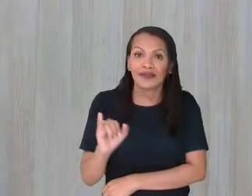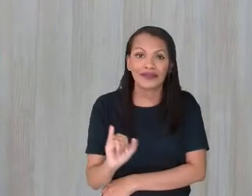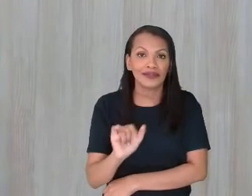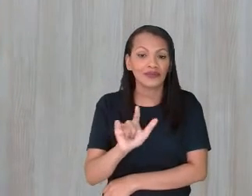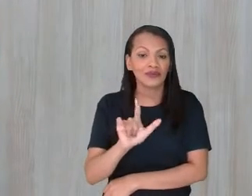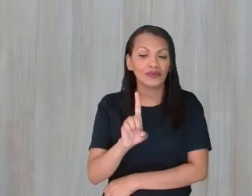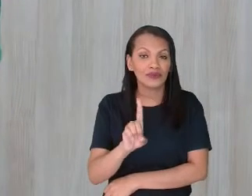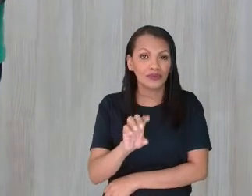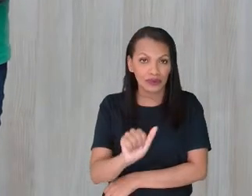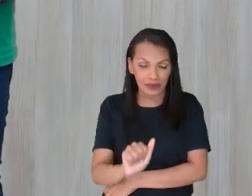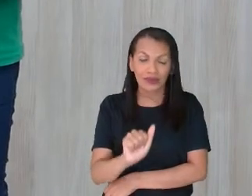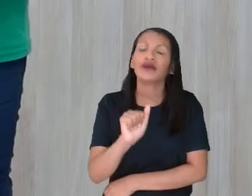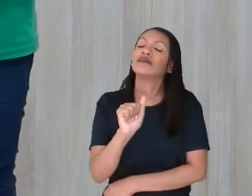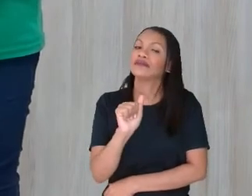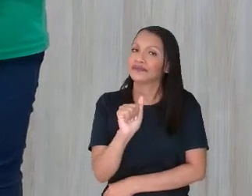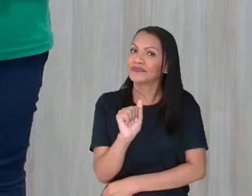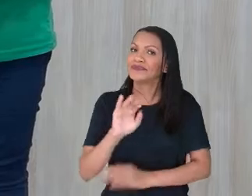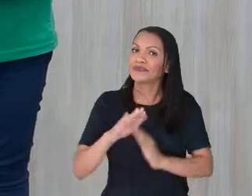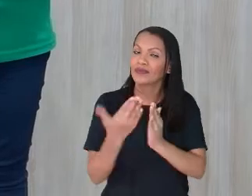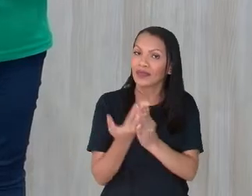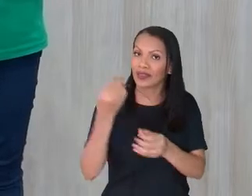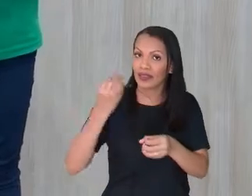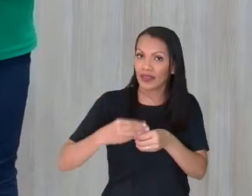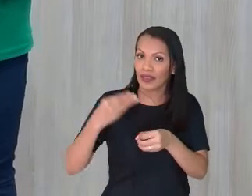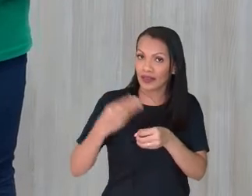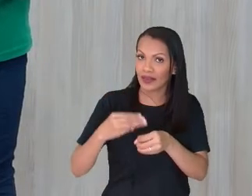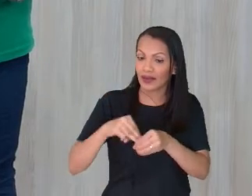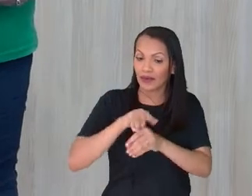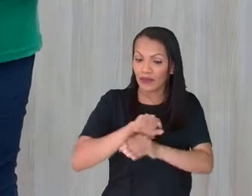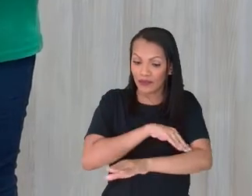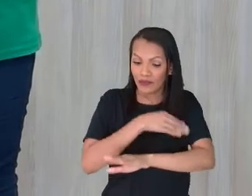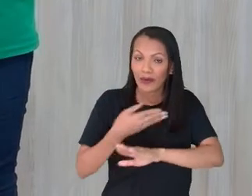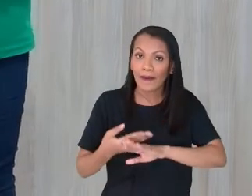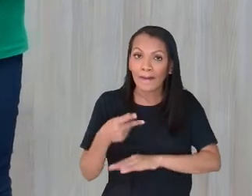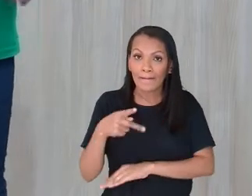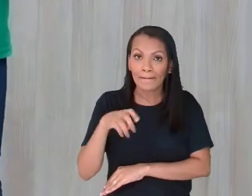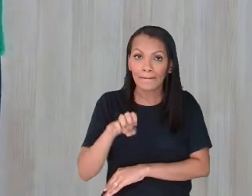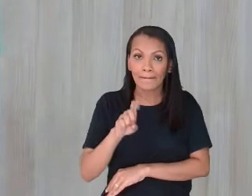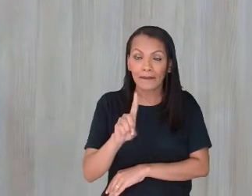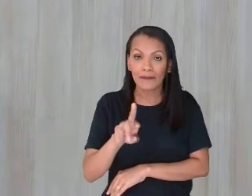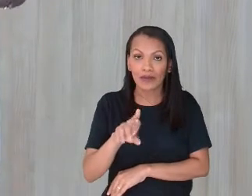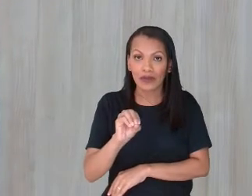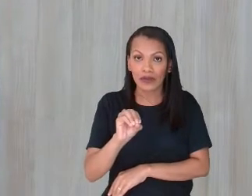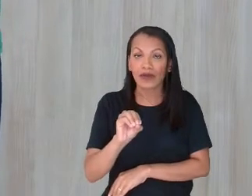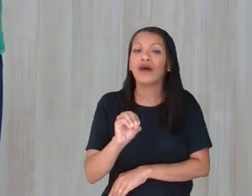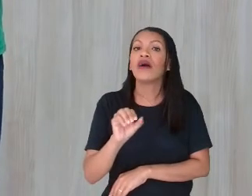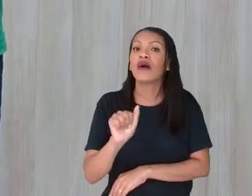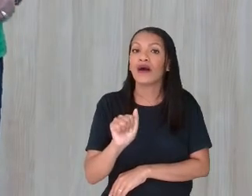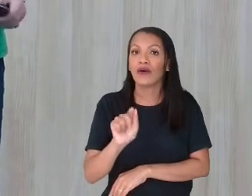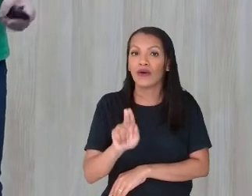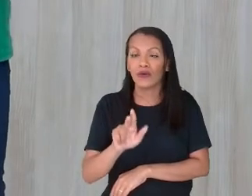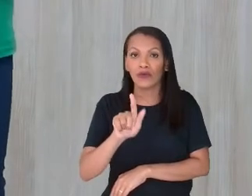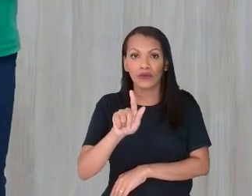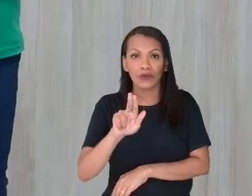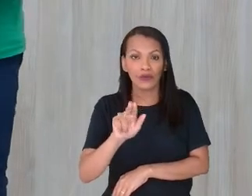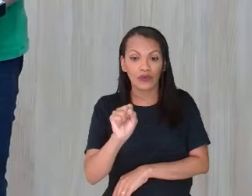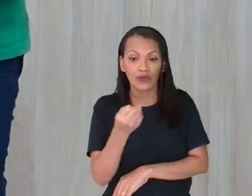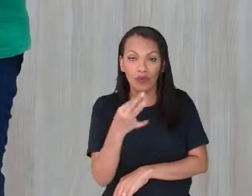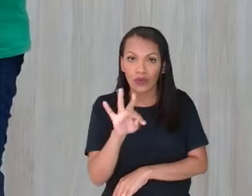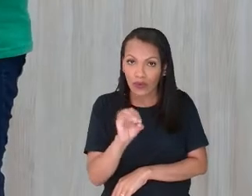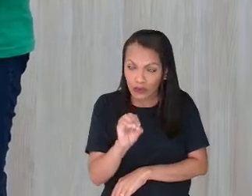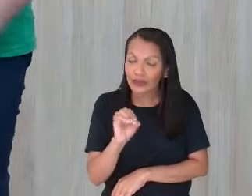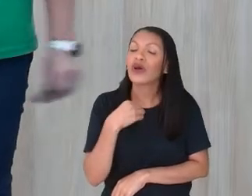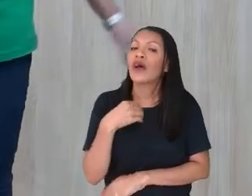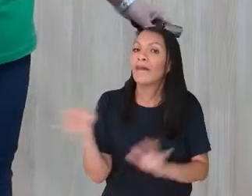né? Lá da Escola Municipal de Tempo Integral, Pedro Augusto. E agora eu vou chamar a professora Cláudia, que ela vai se despedir e eu volto